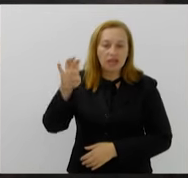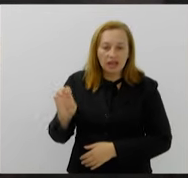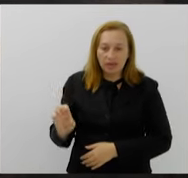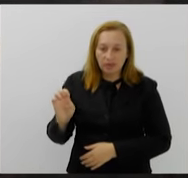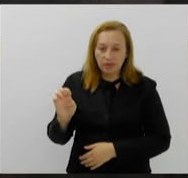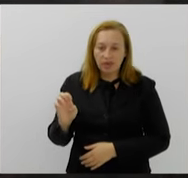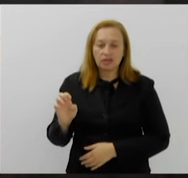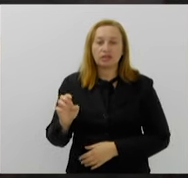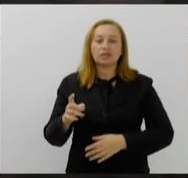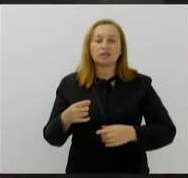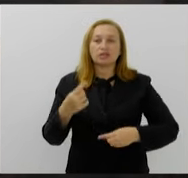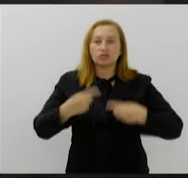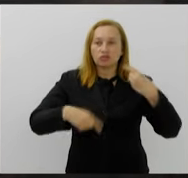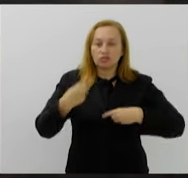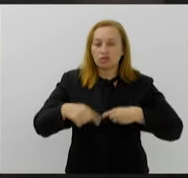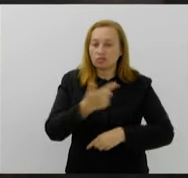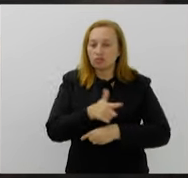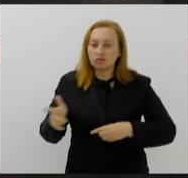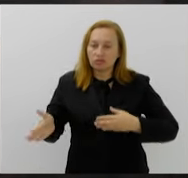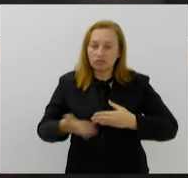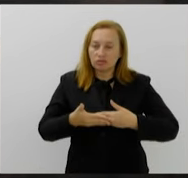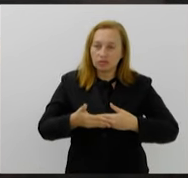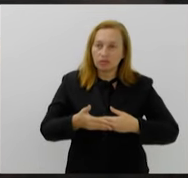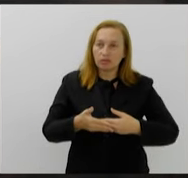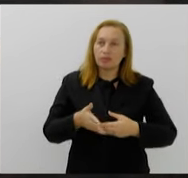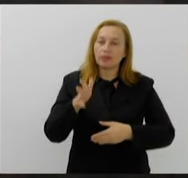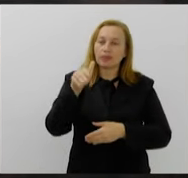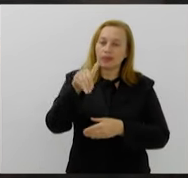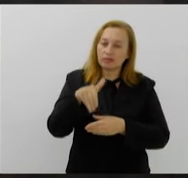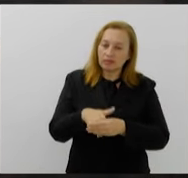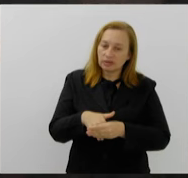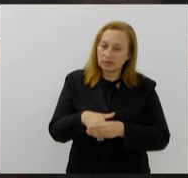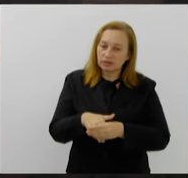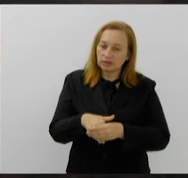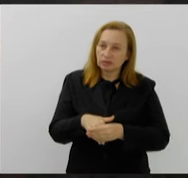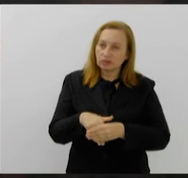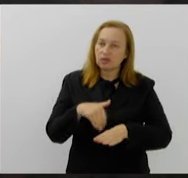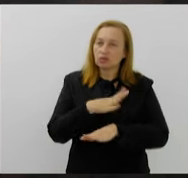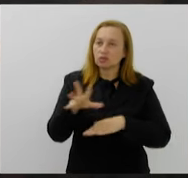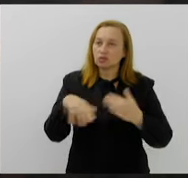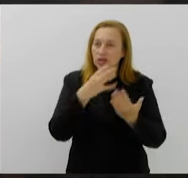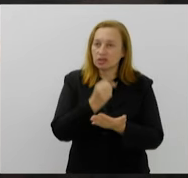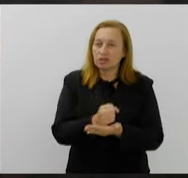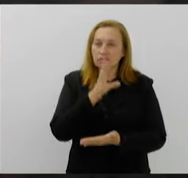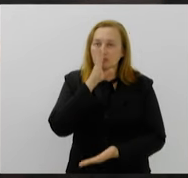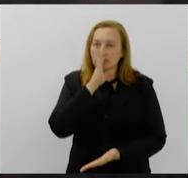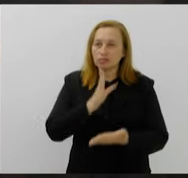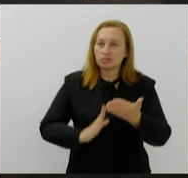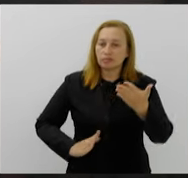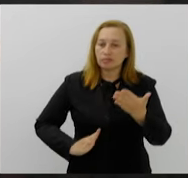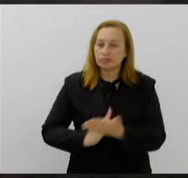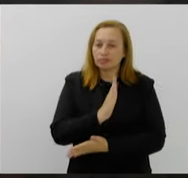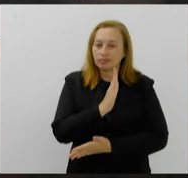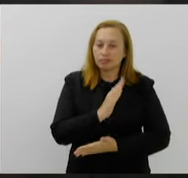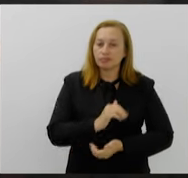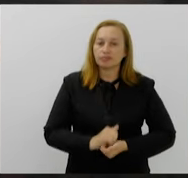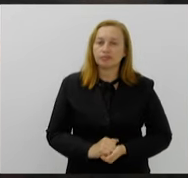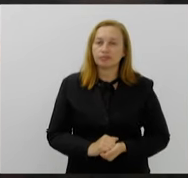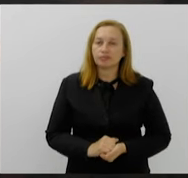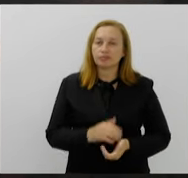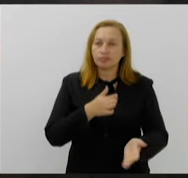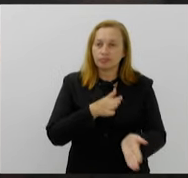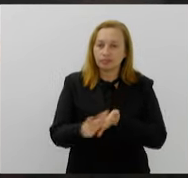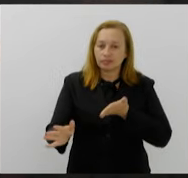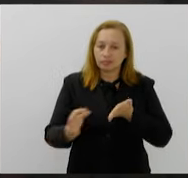em discussão não havendo Quem Queira discutir encerrada a discussão em votação senhores que a prova permaneça Como estão aprovado vai